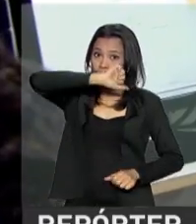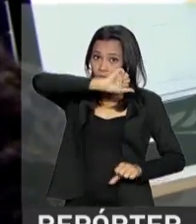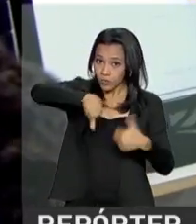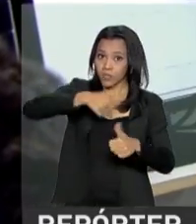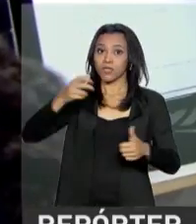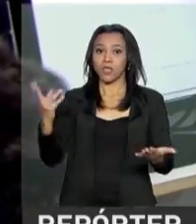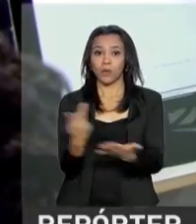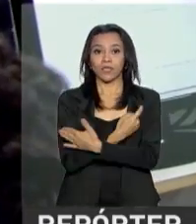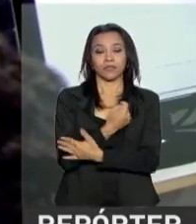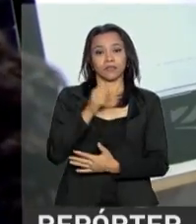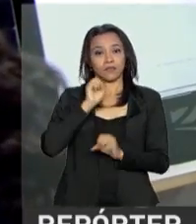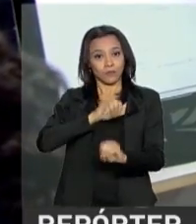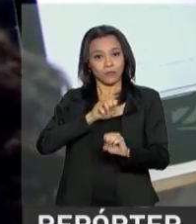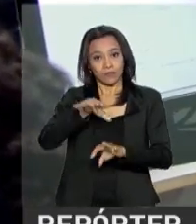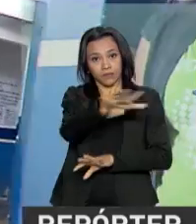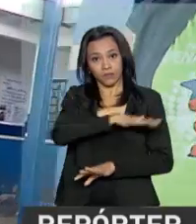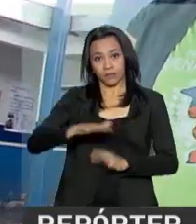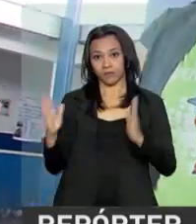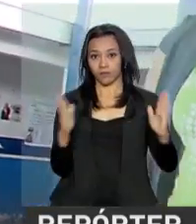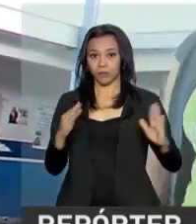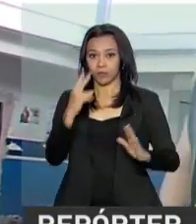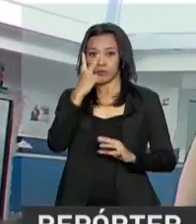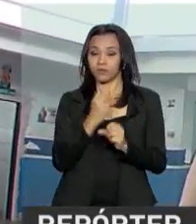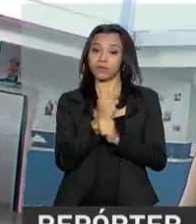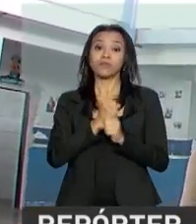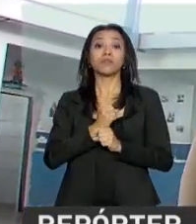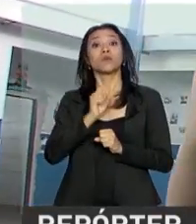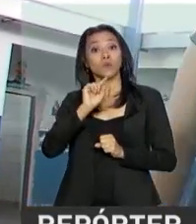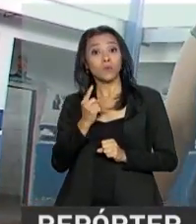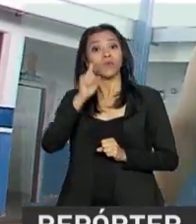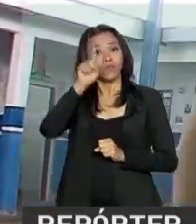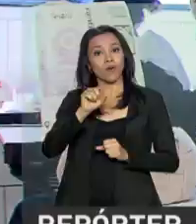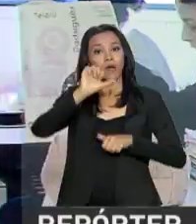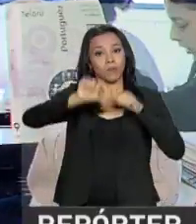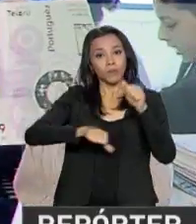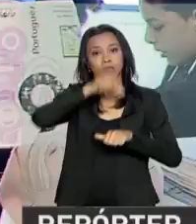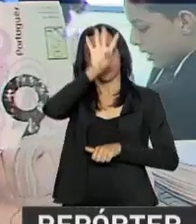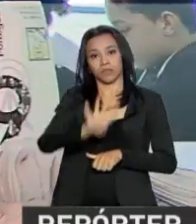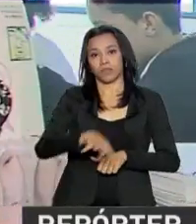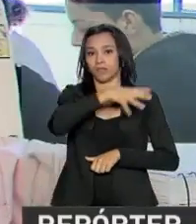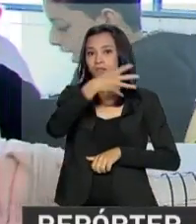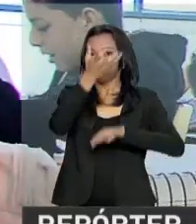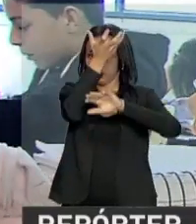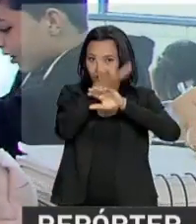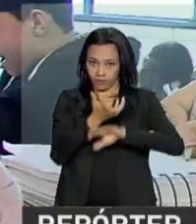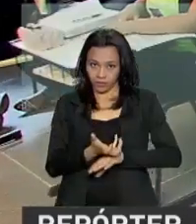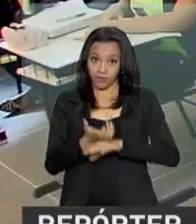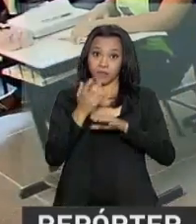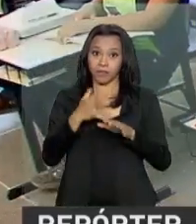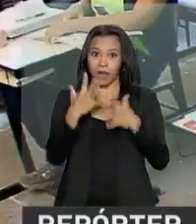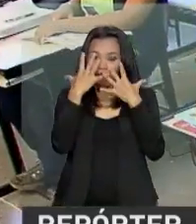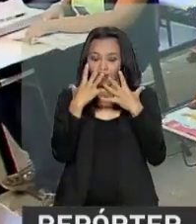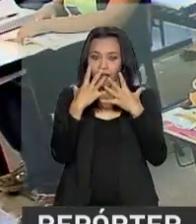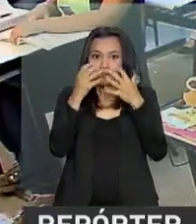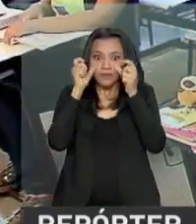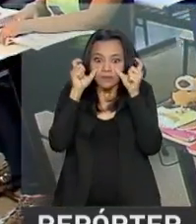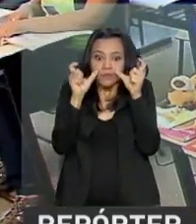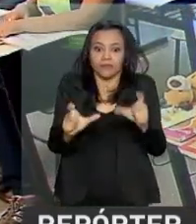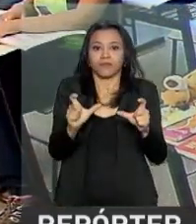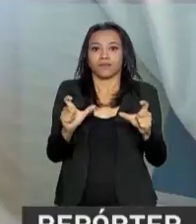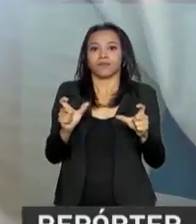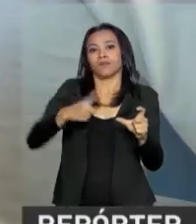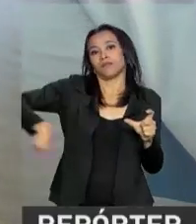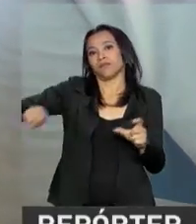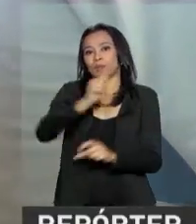na educação nos últimos 2 anos. Uma delas foi a reforma do ensino médio, que quer tornar o ciclo mais atrativo para os